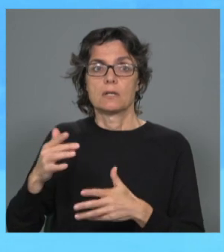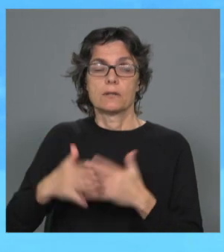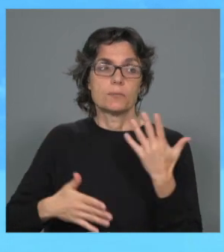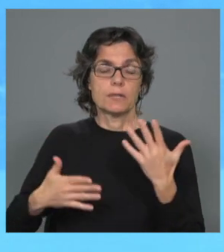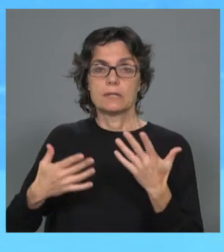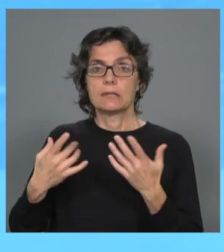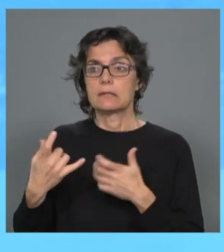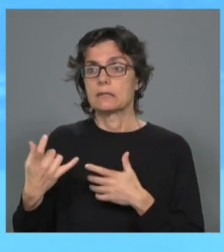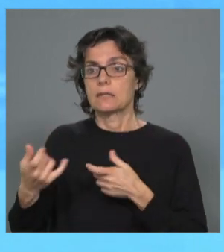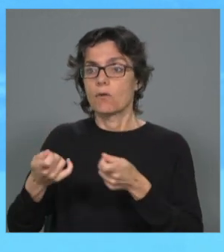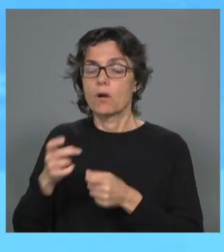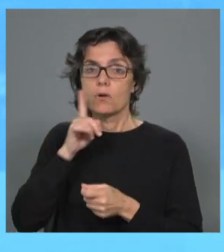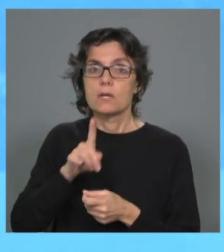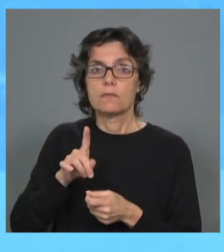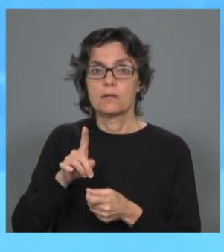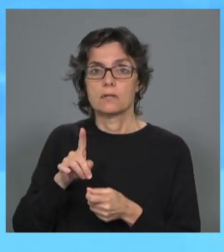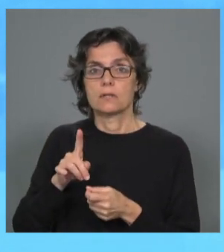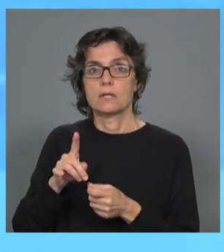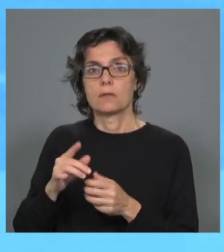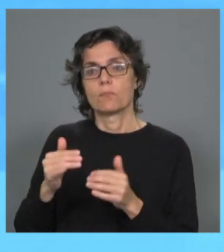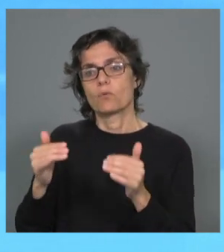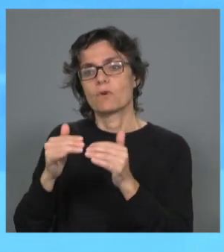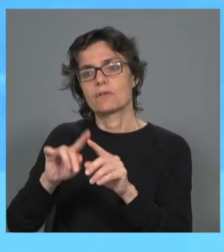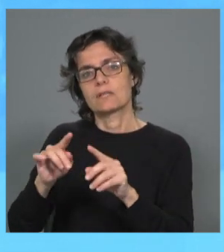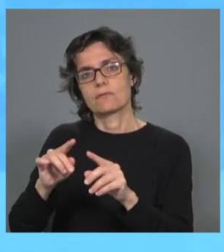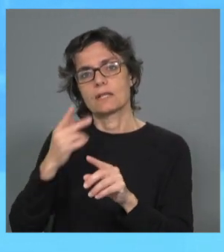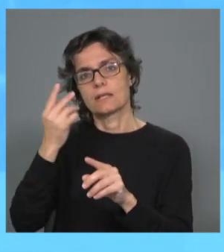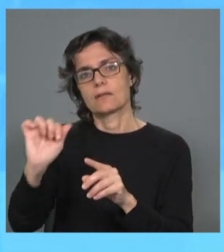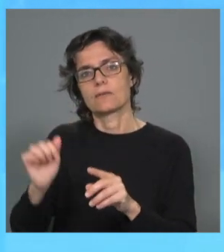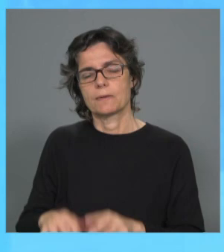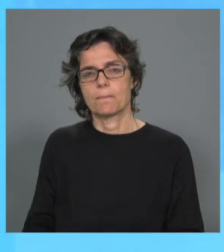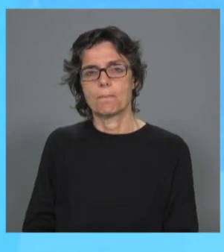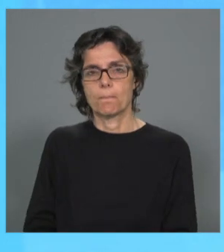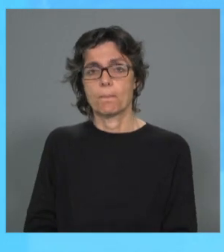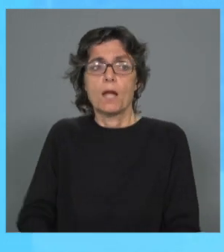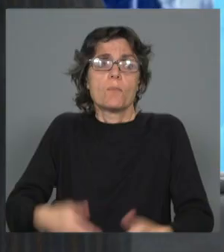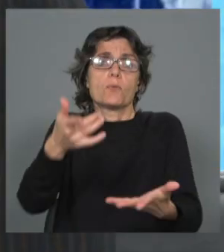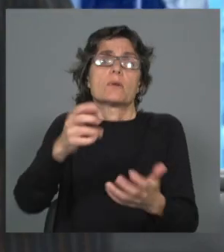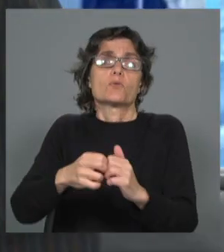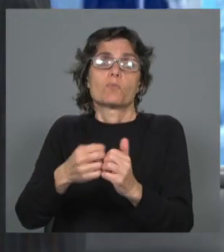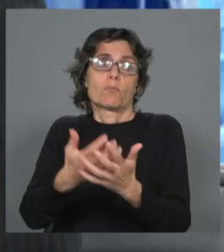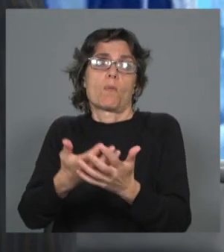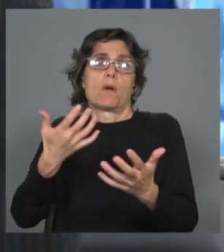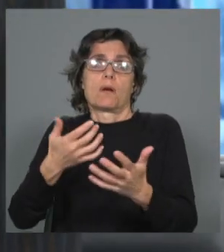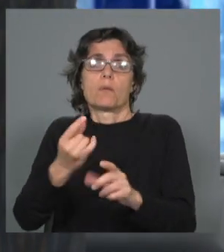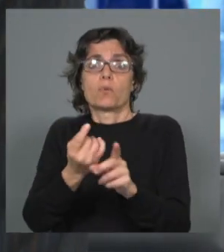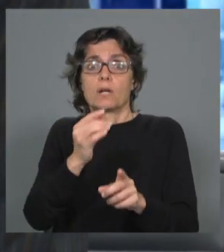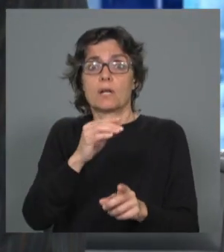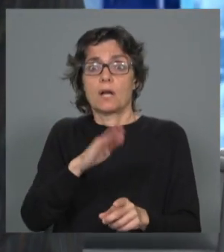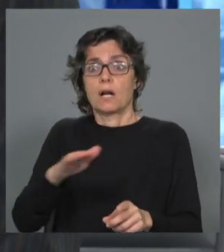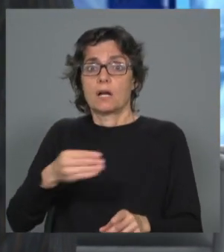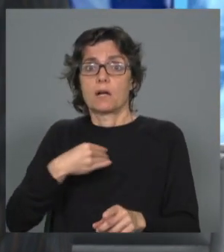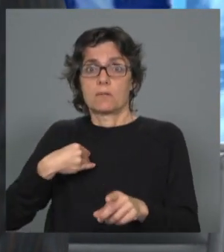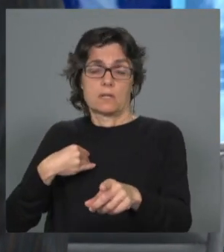a irmã, para uma fase diferente da vida e por vezes... Mas enfim. isso é um problema enorme, porque a medicina tem tido aqui